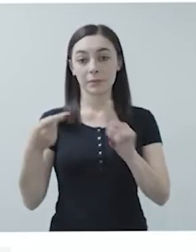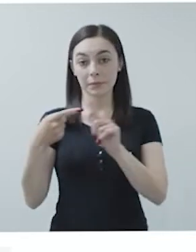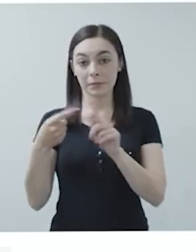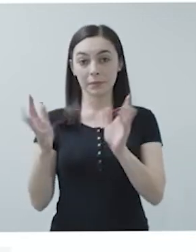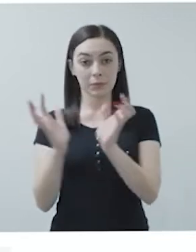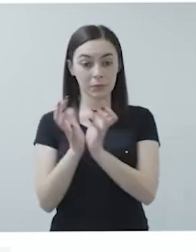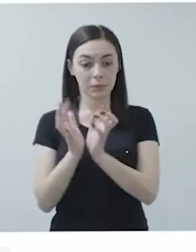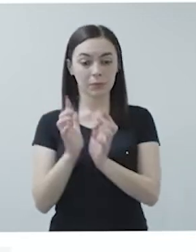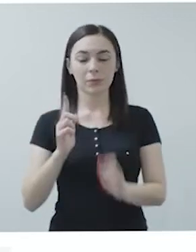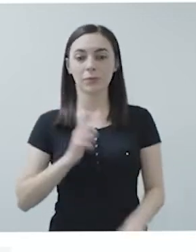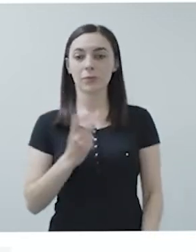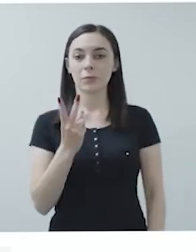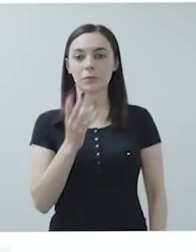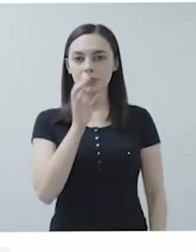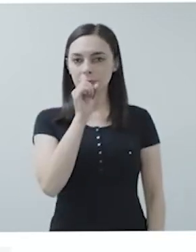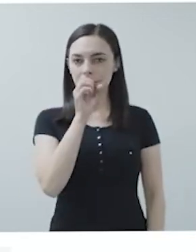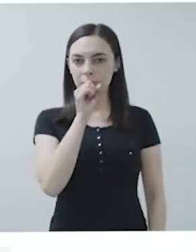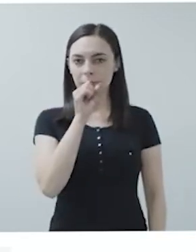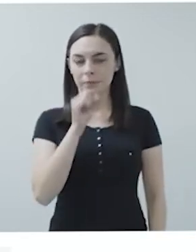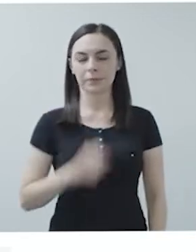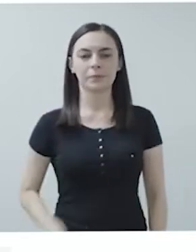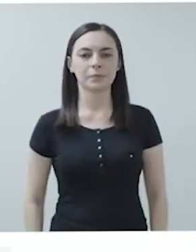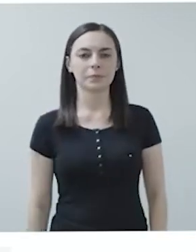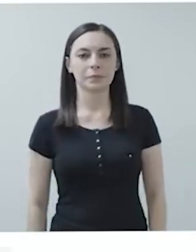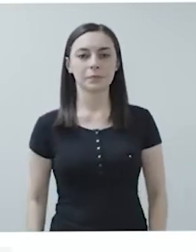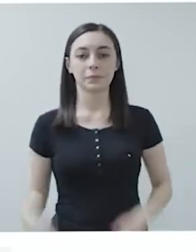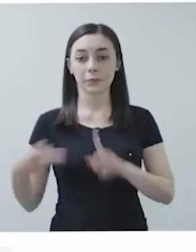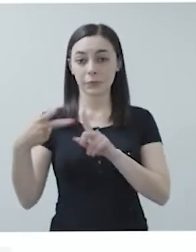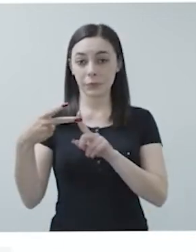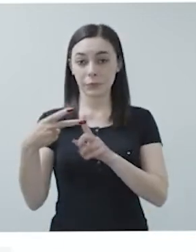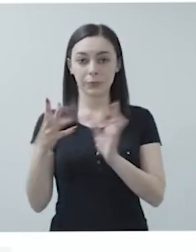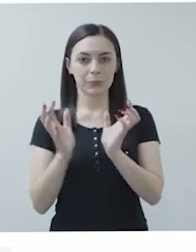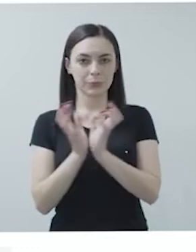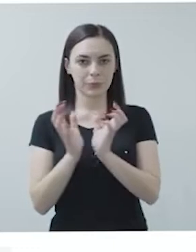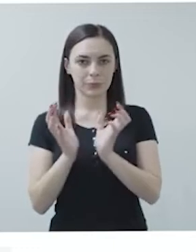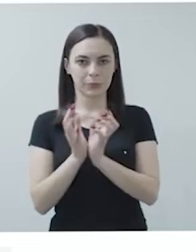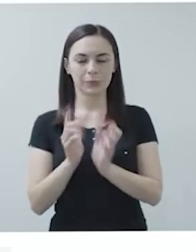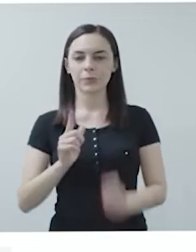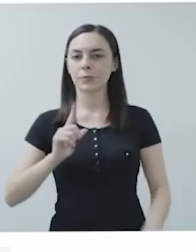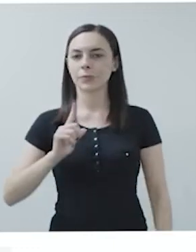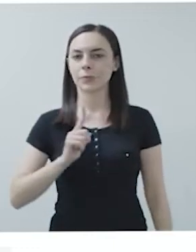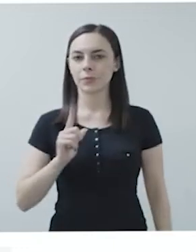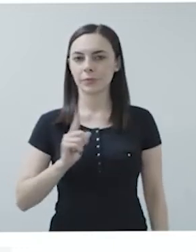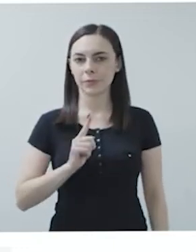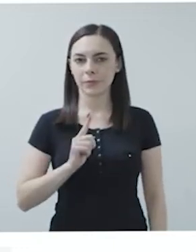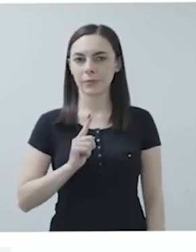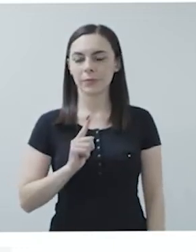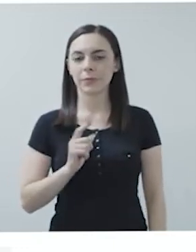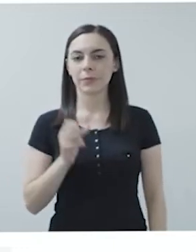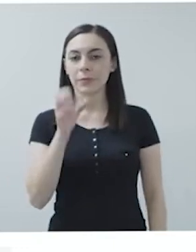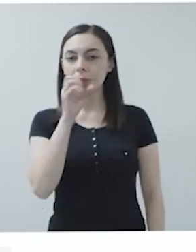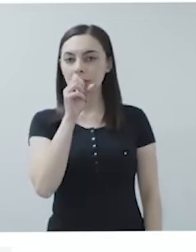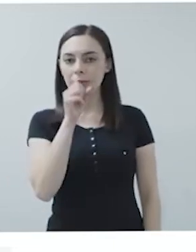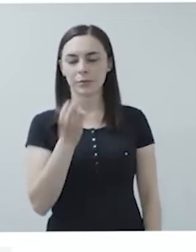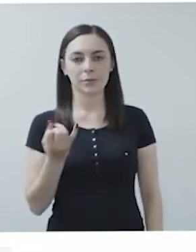nós temos 2 laranjas. E no segundo conjunto, nós